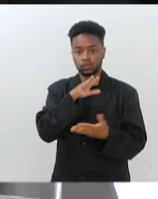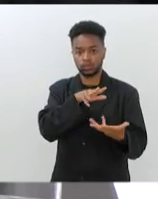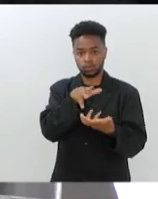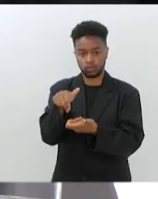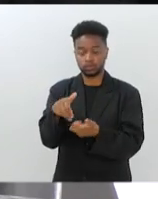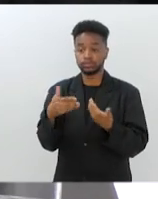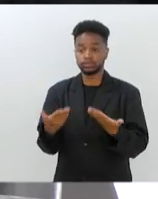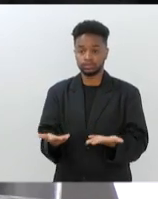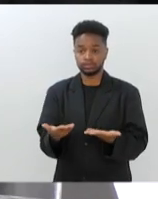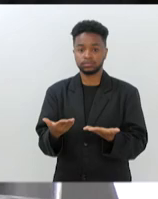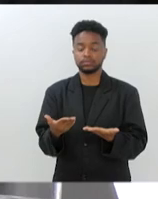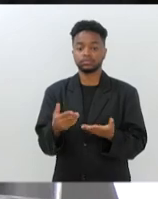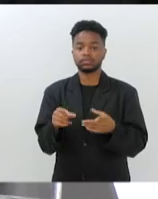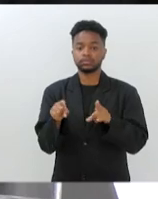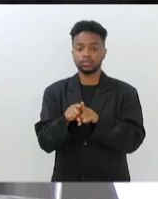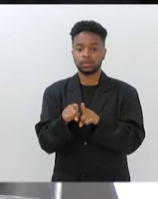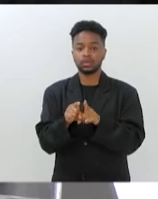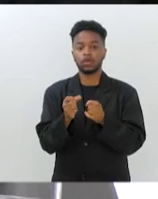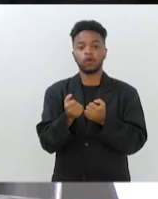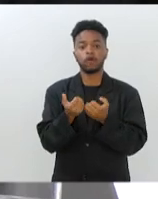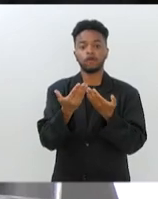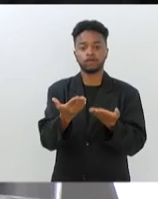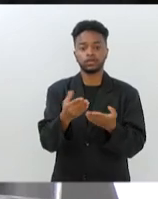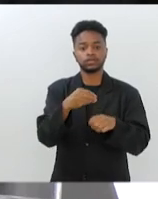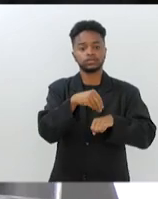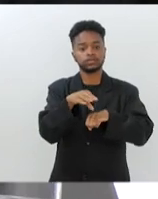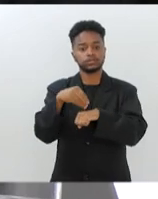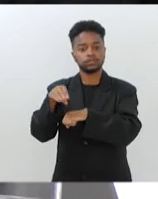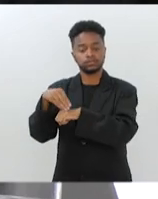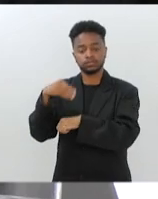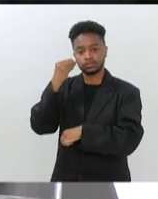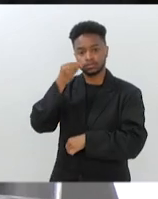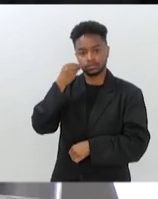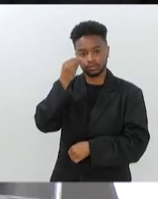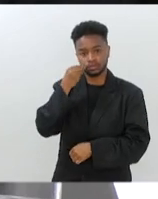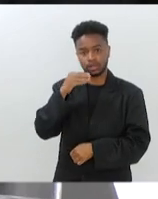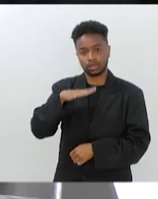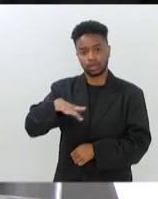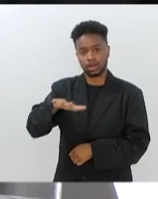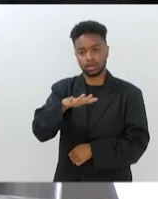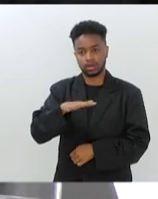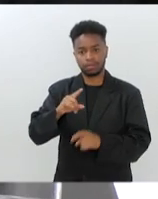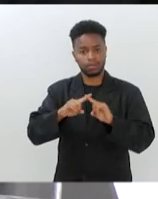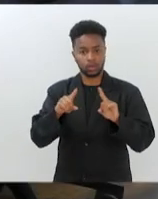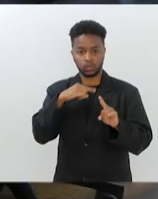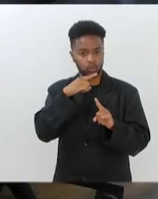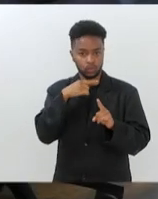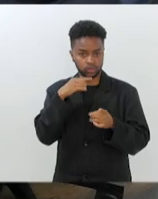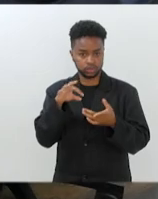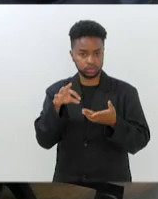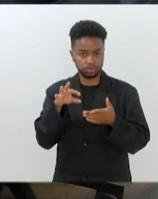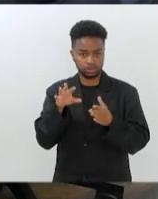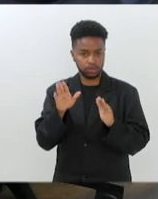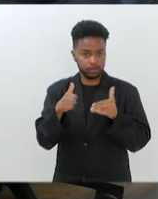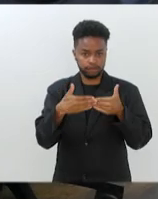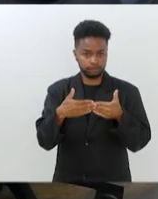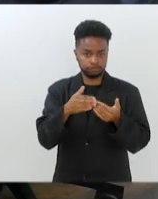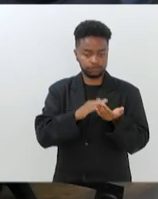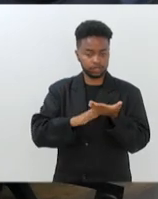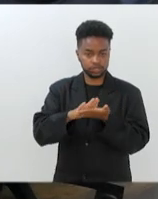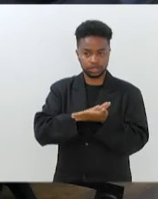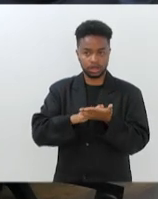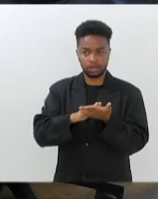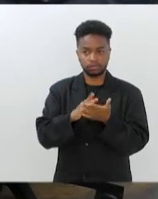eh oferecendo a expertise dela neste setor mas não fechou negócio nenhum pro Rio de Janeiro ainda